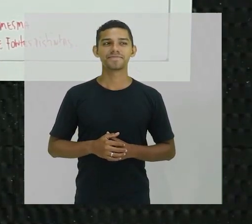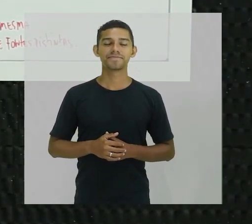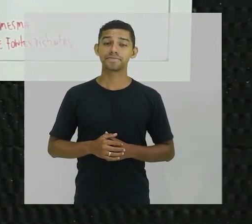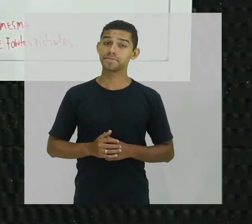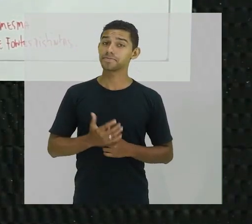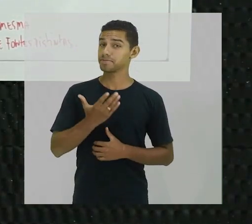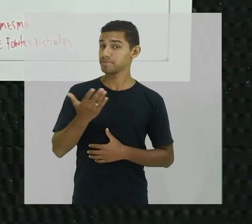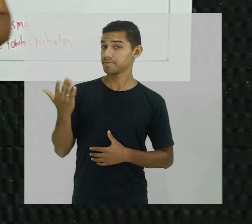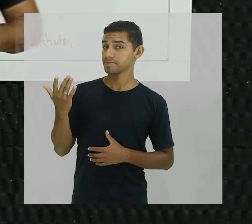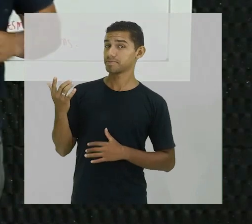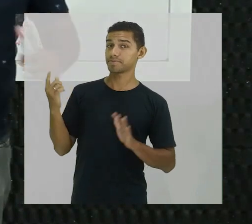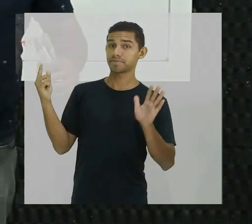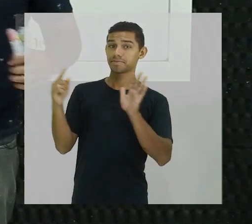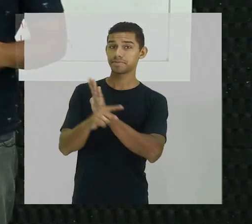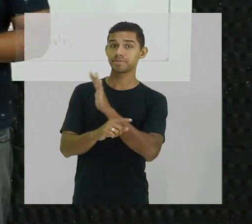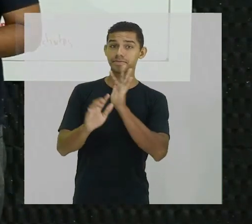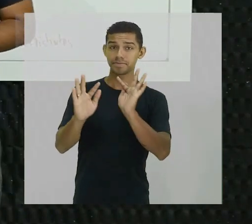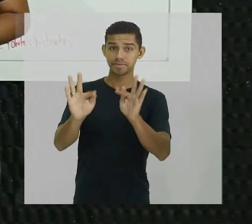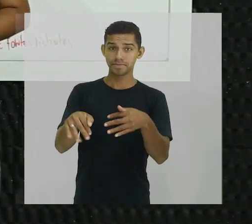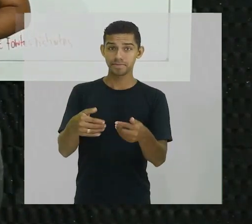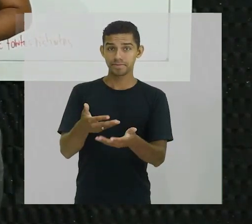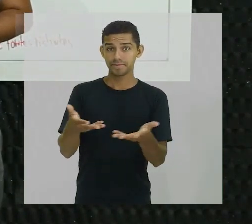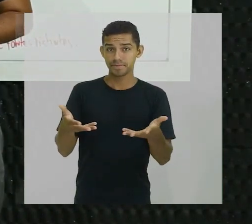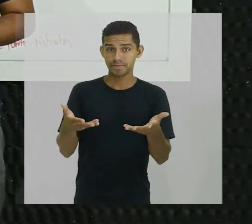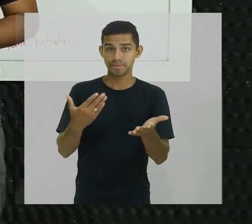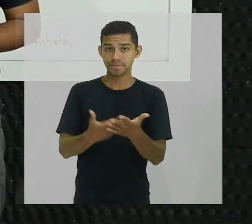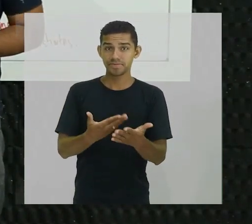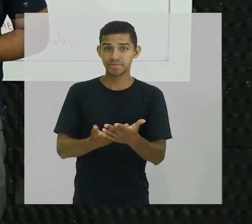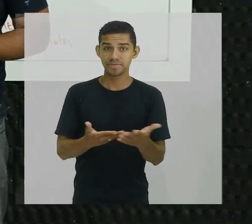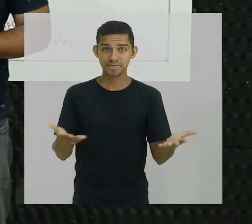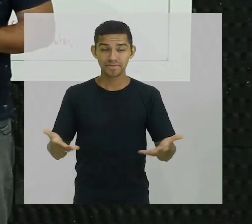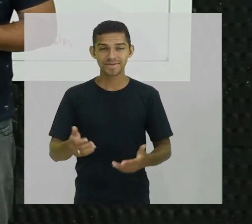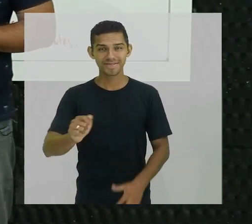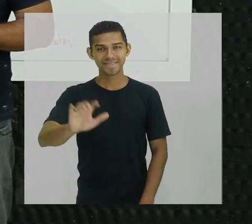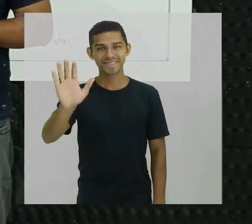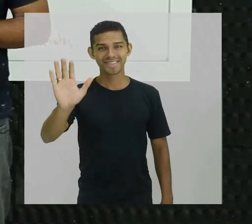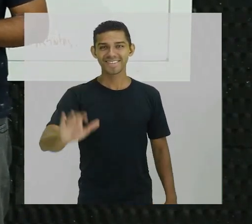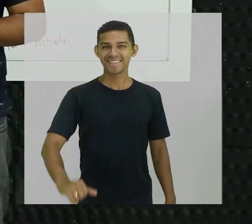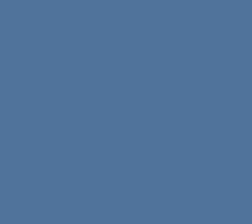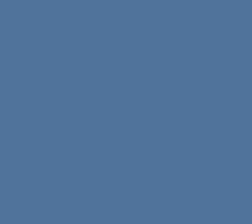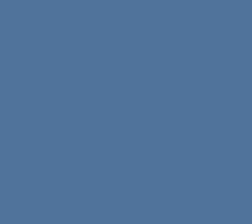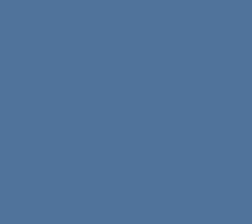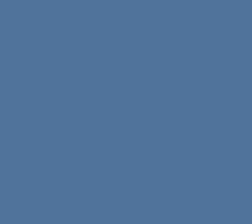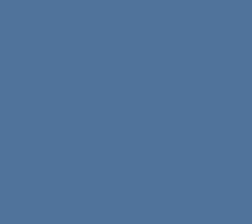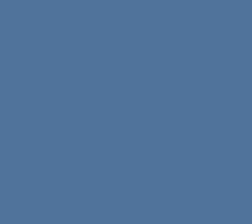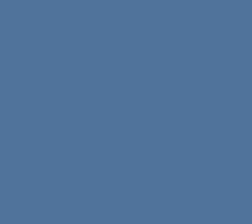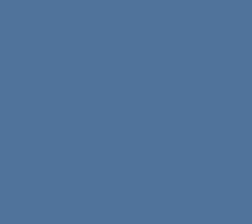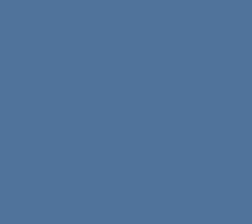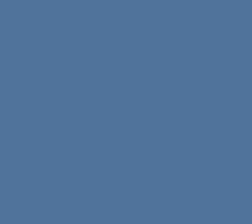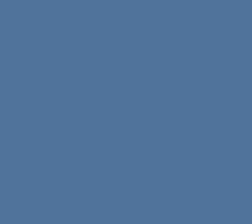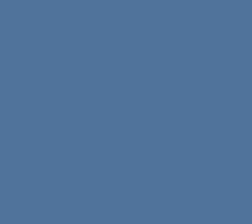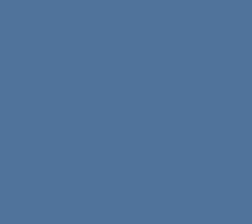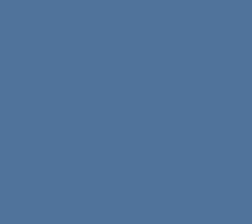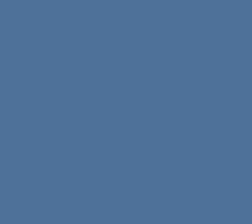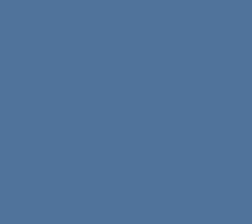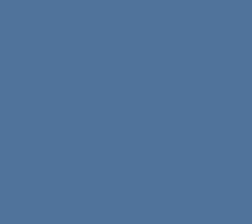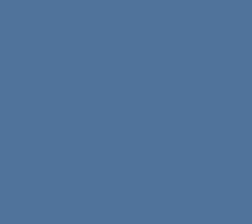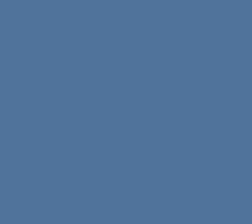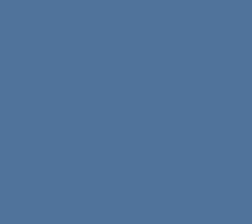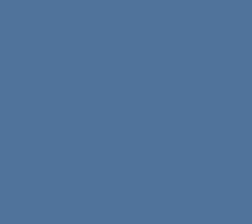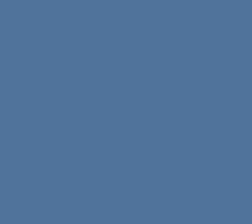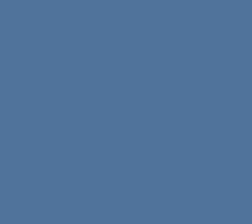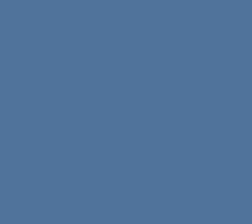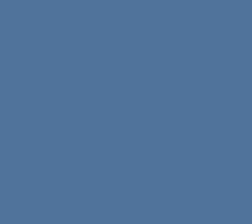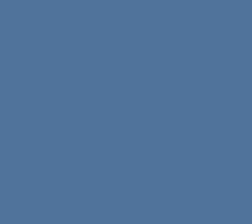então com essa questão, nós finalizamos a aula de hoje e até a próxima.